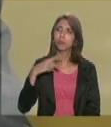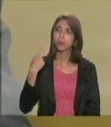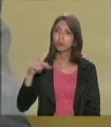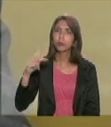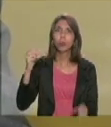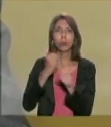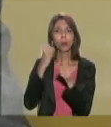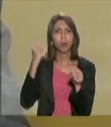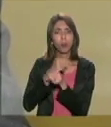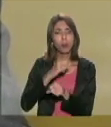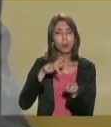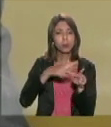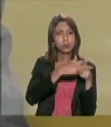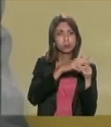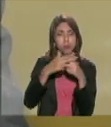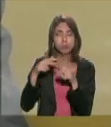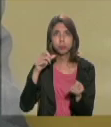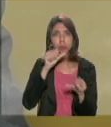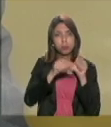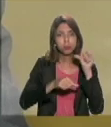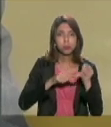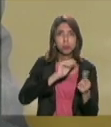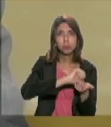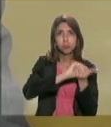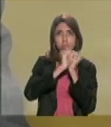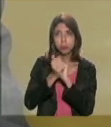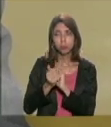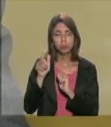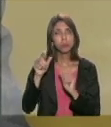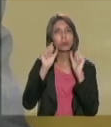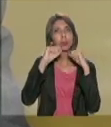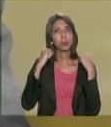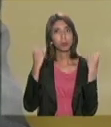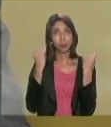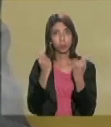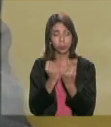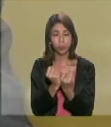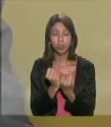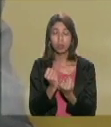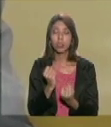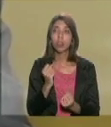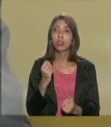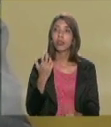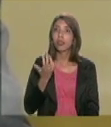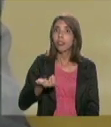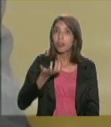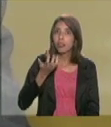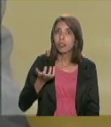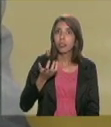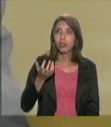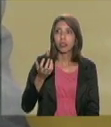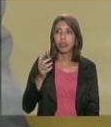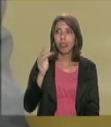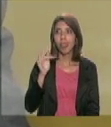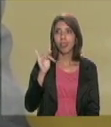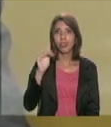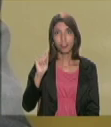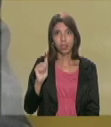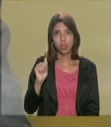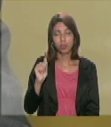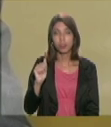às obras de reforma e adaptação do Maracanã ao que queria a